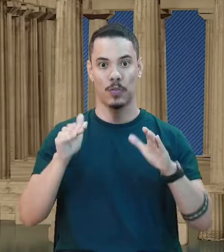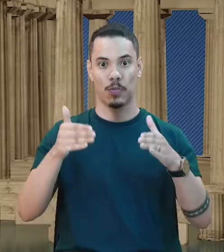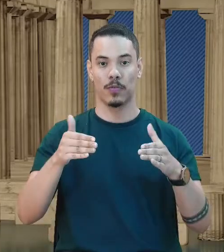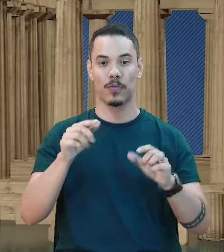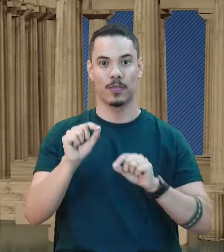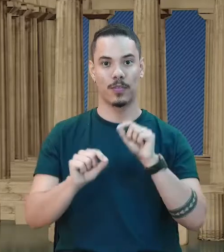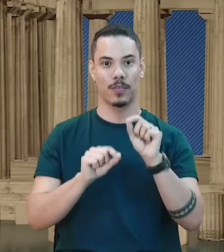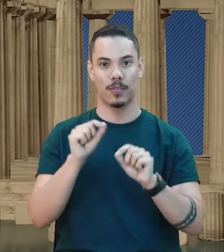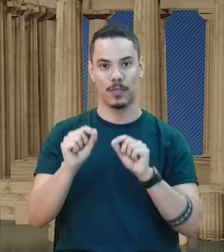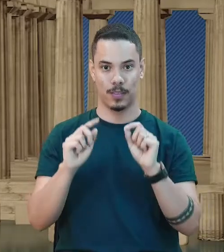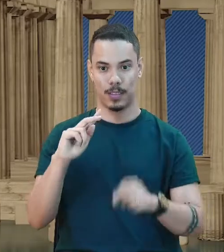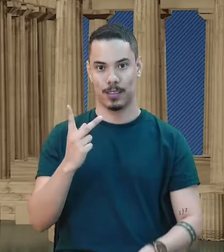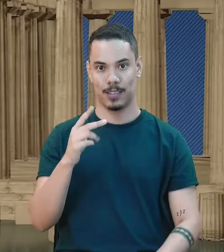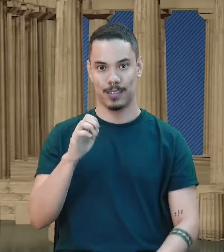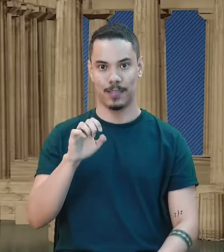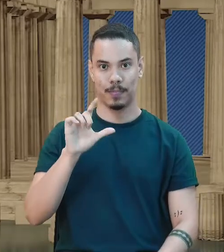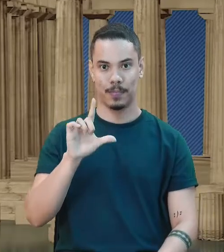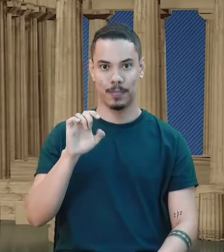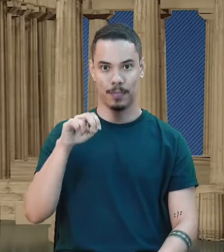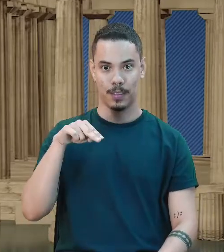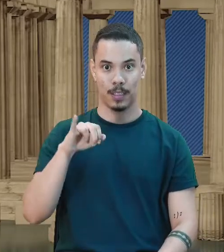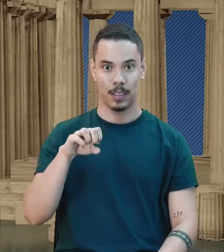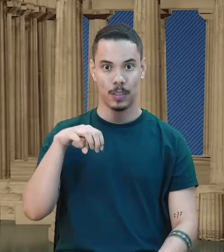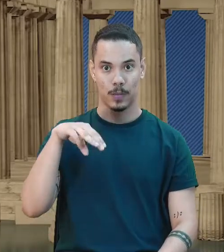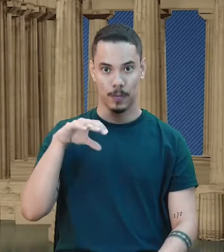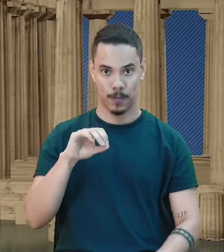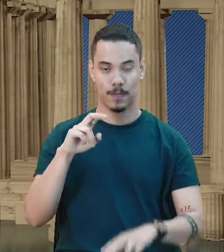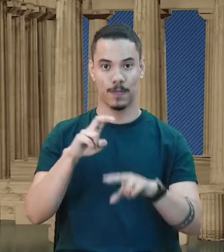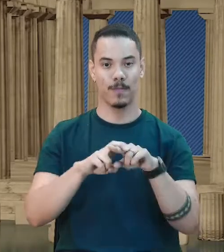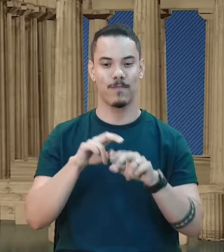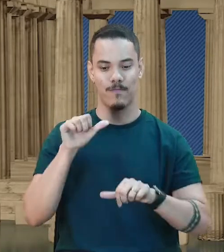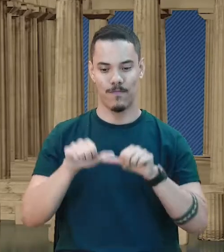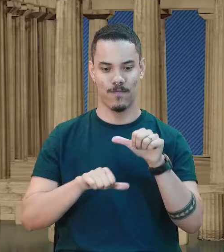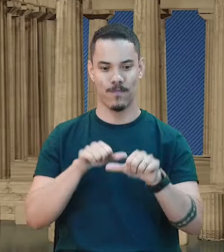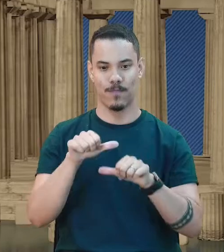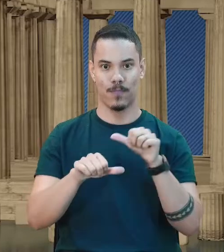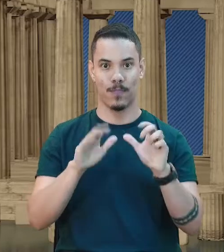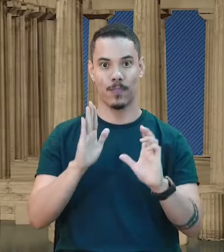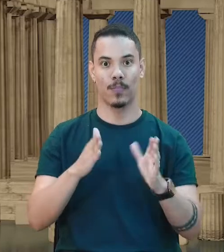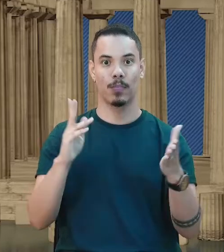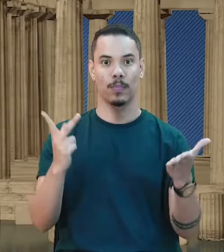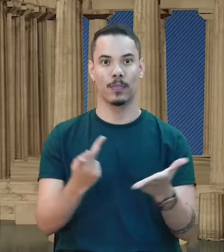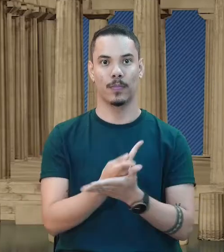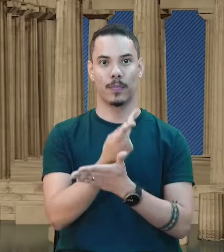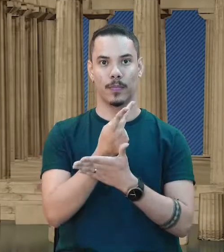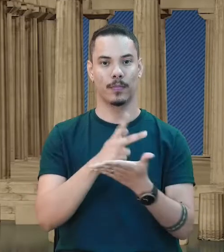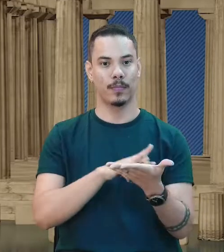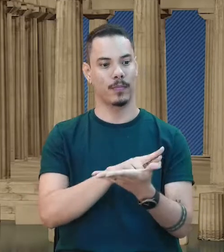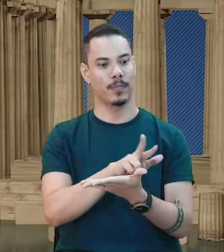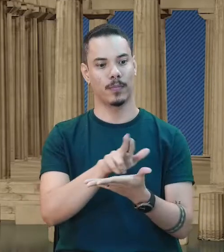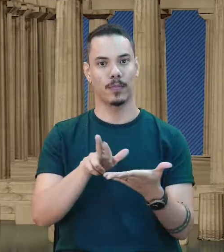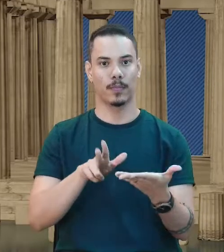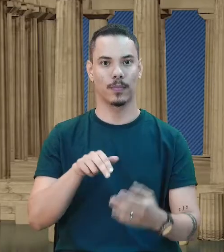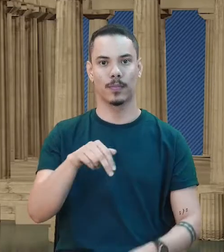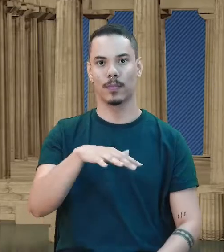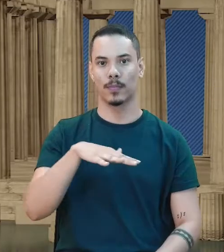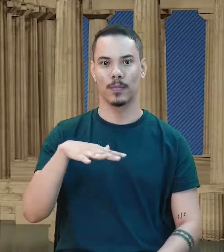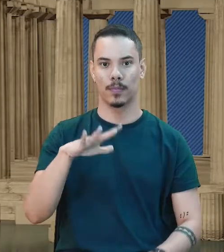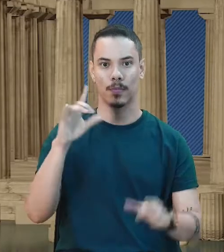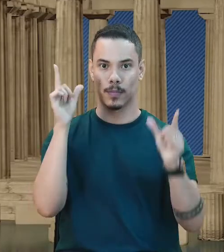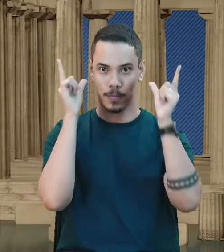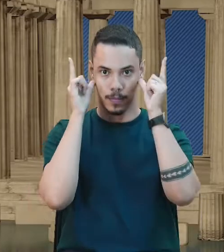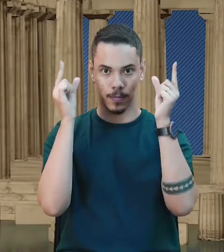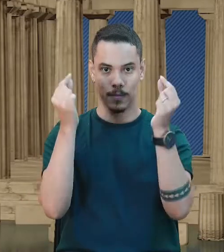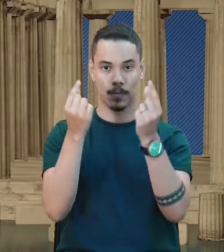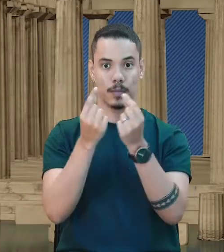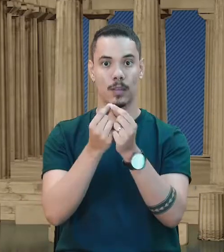o helenismo. Então, temos ali as mudanças que estão acontecendo em várias regiões da Grécia,